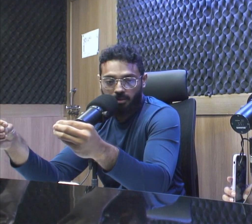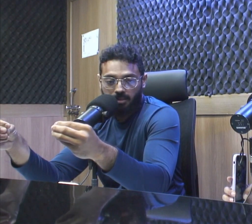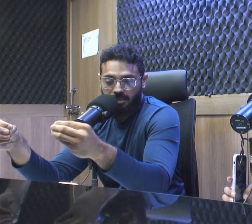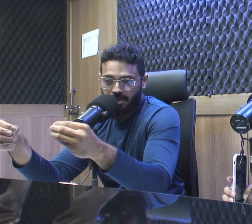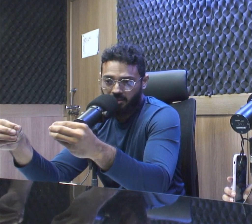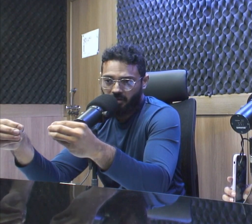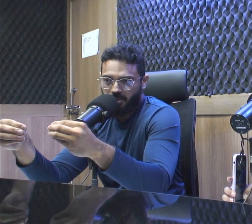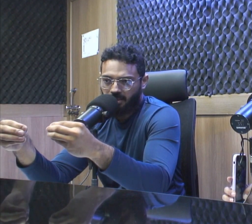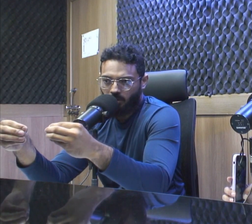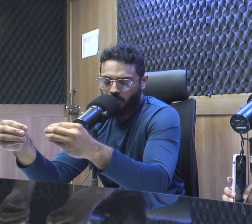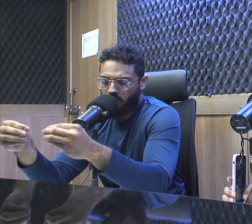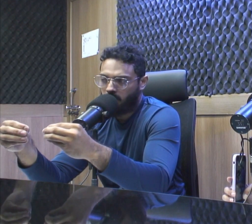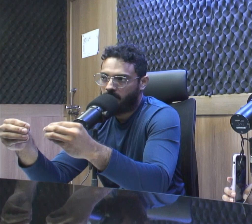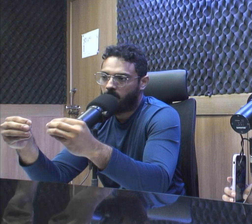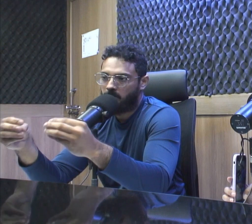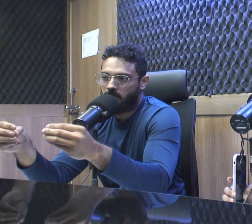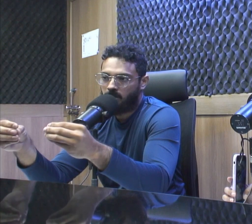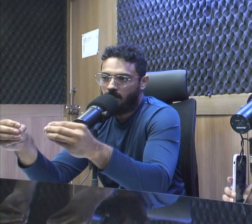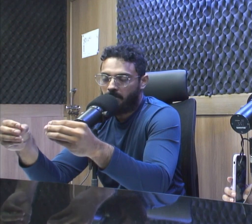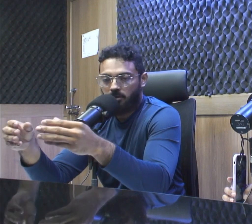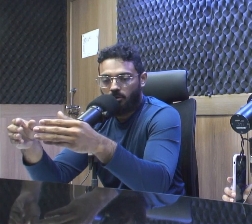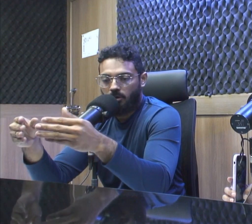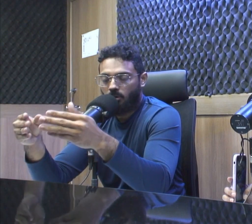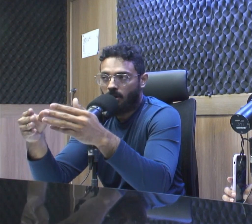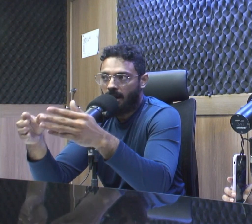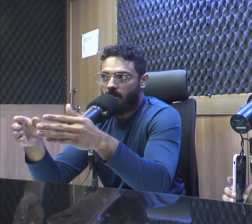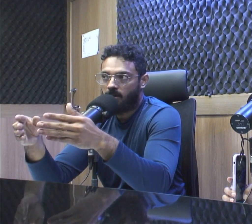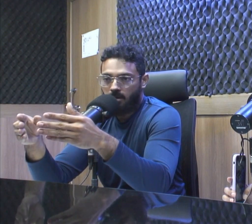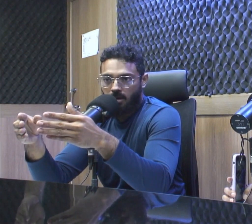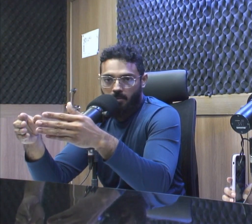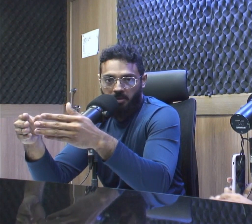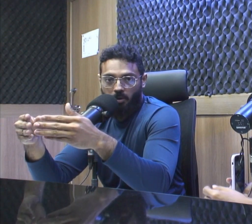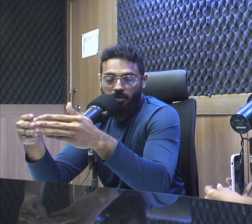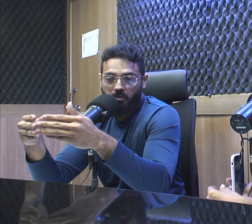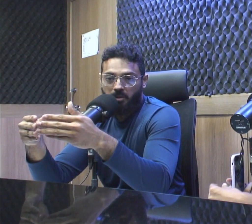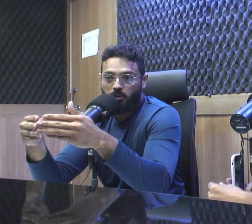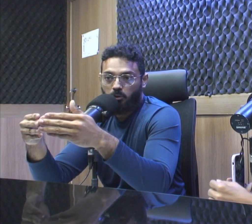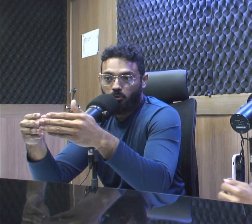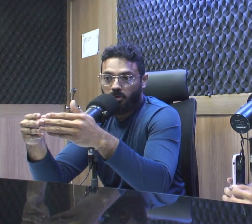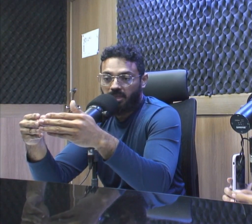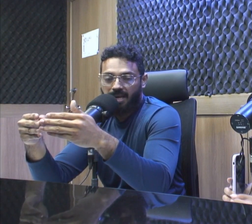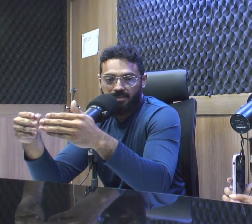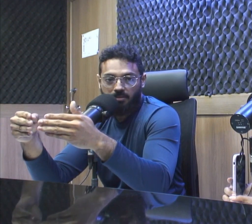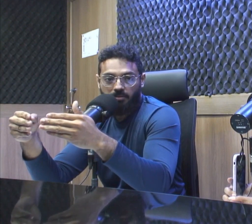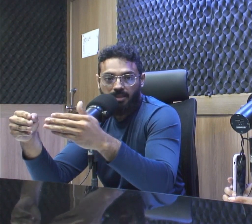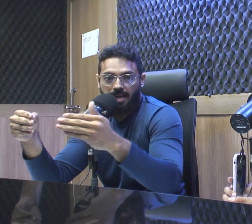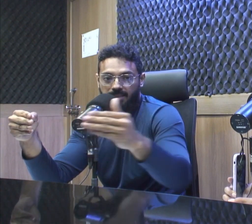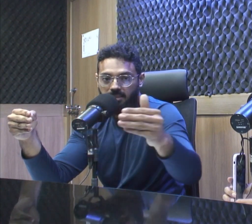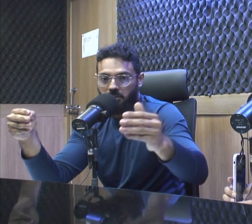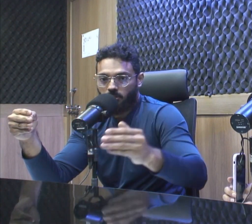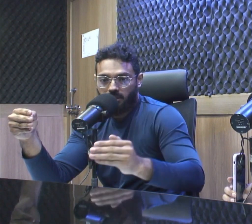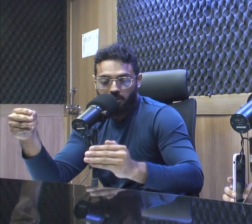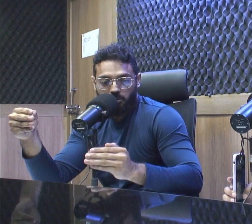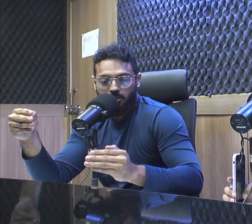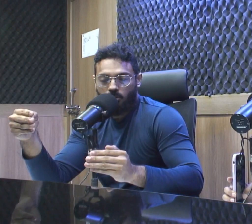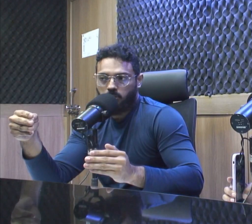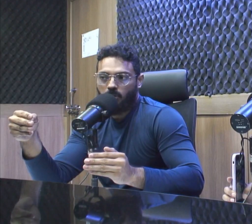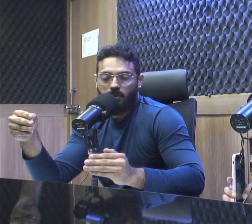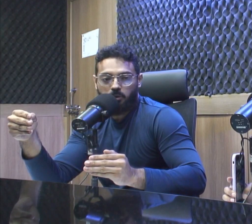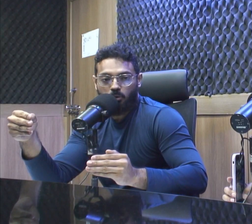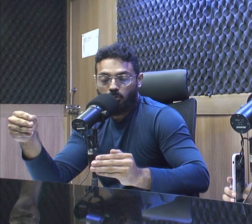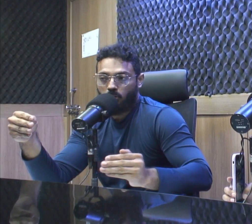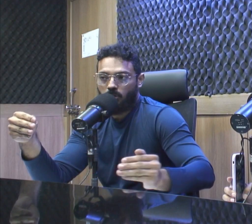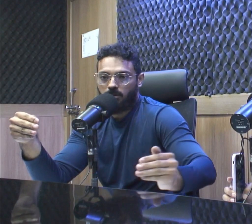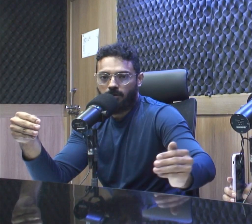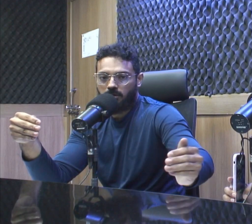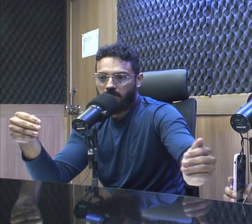periferias de Fortaleza. Claro que a gente vai precisar do apoio do poder público para escolher o local, mas provavelmente uma estrutura de casas enfileiradas a gente consiga construir